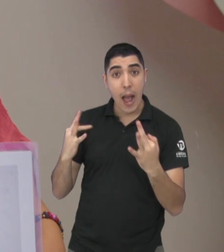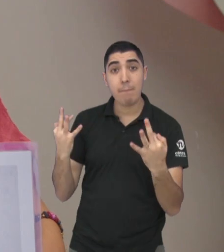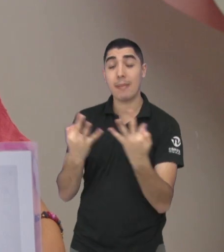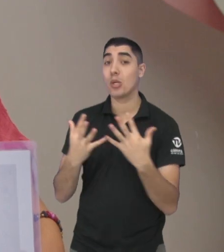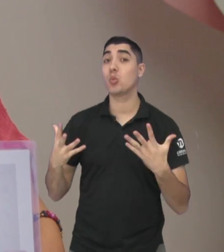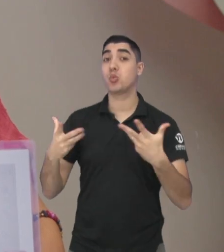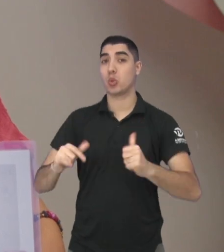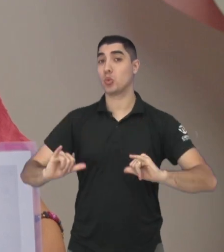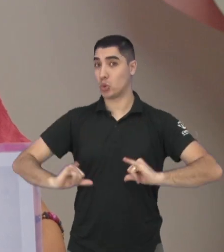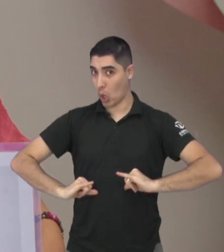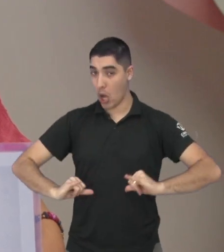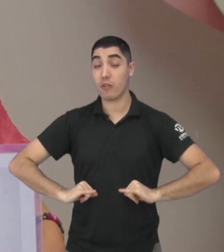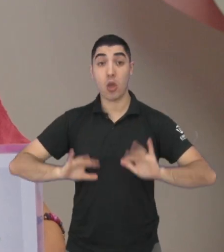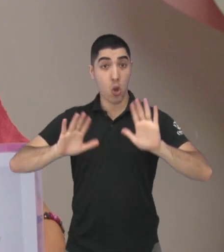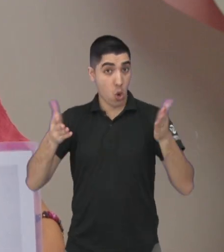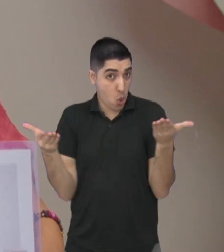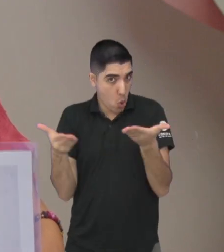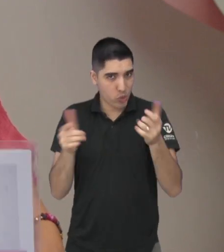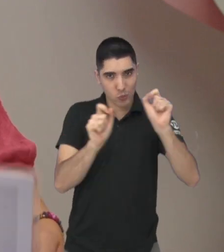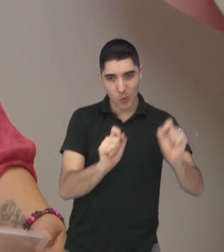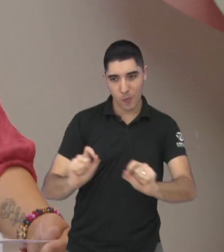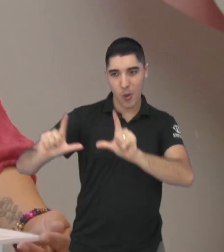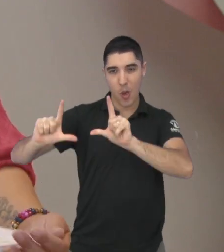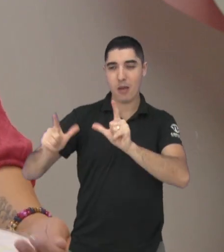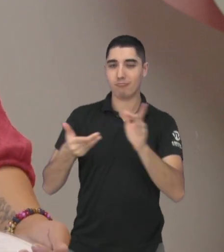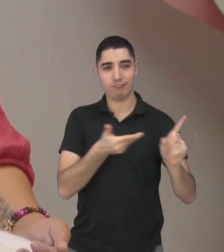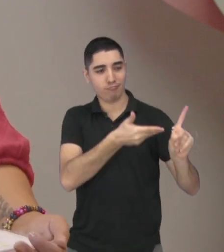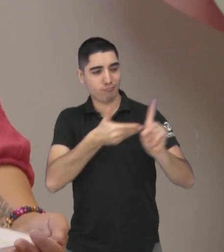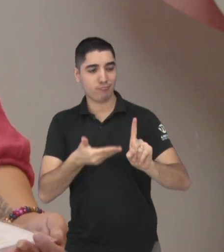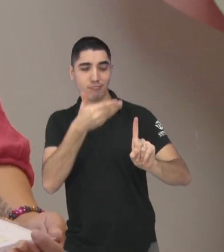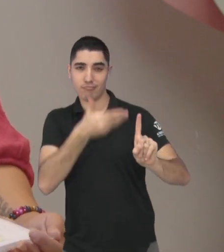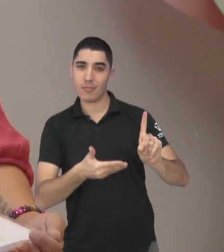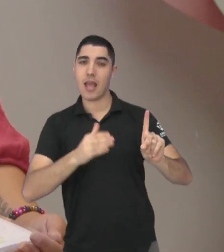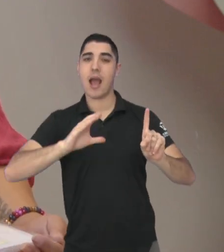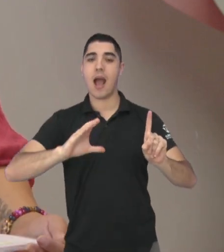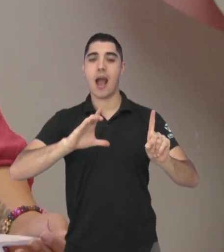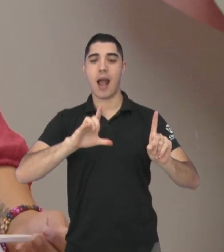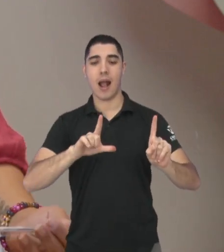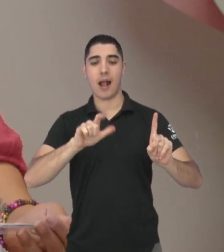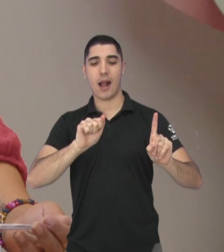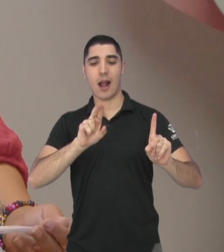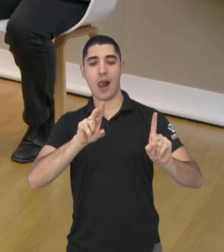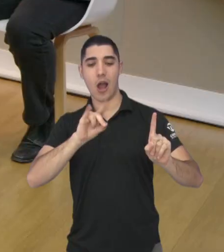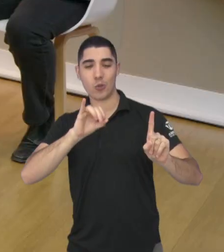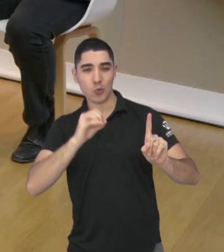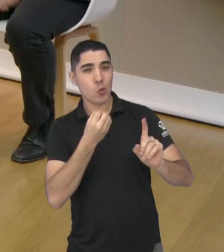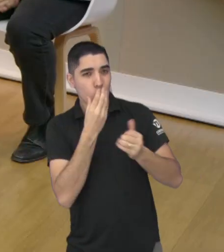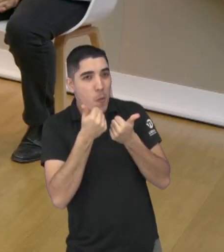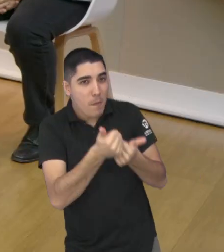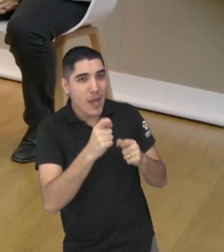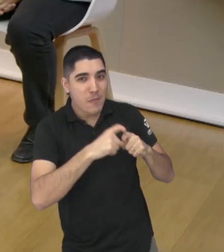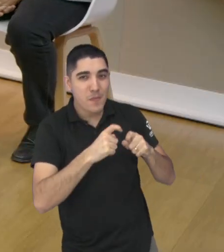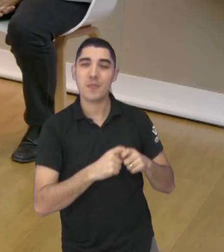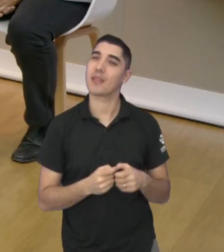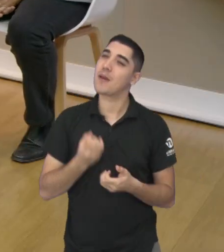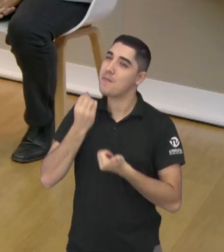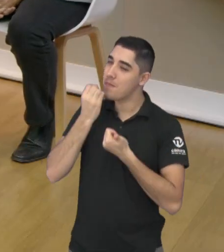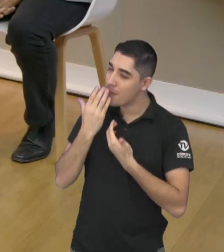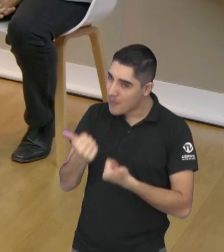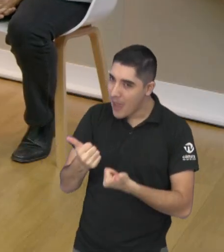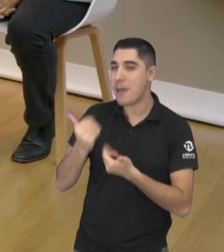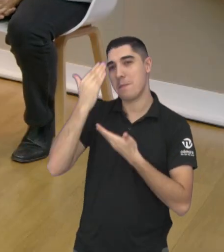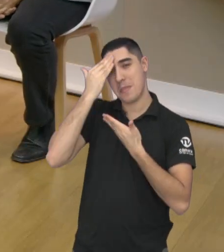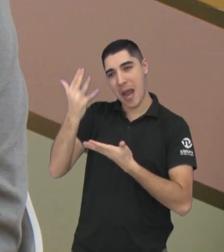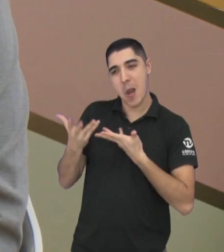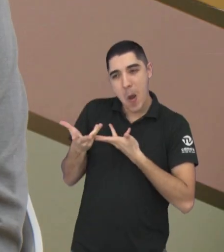família. E o De Bem com Você de hoje recebe o Dr. Cláudio Cunha. Tudo bem, Tudo doutor? bem, obrigado pelo